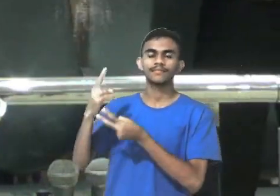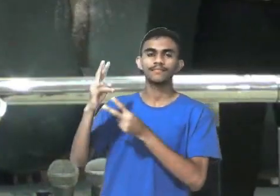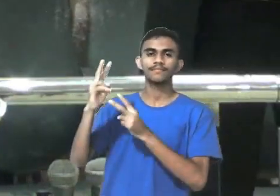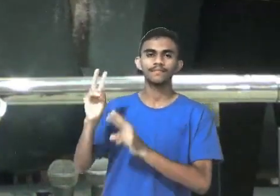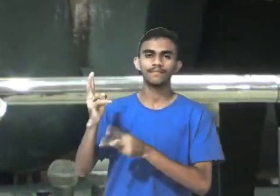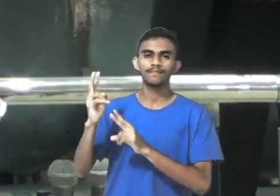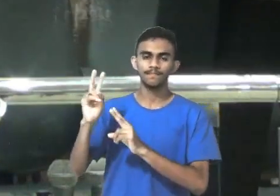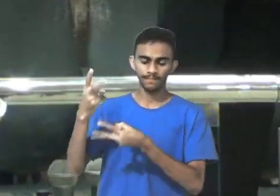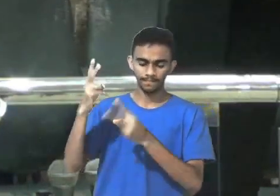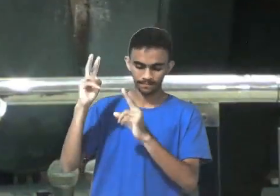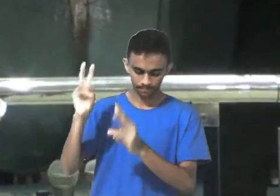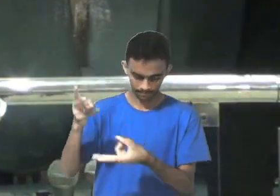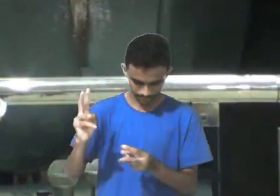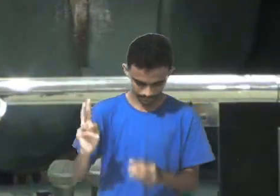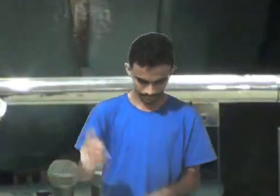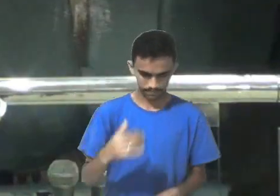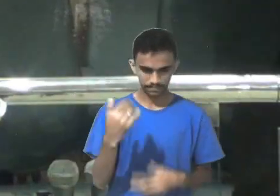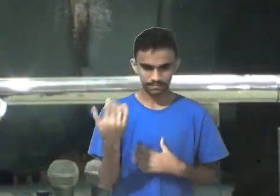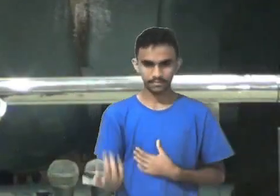infalíveis para te